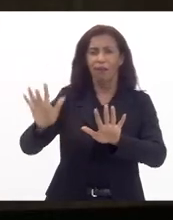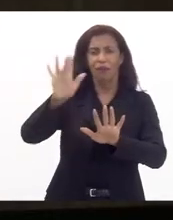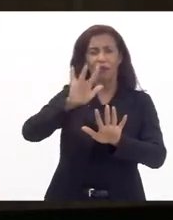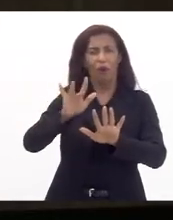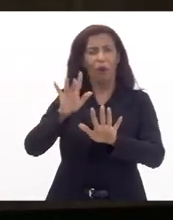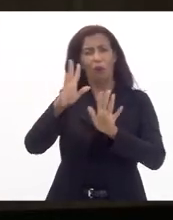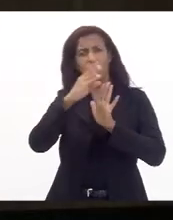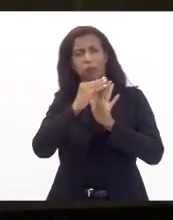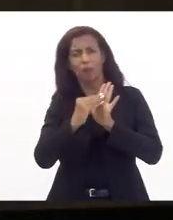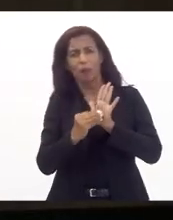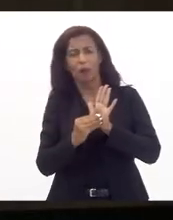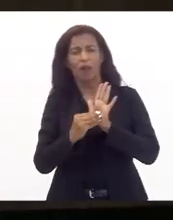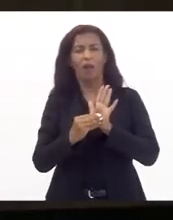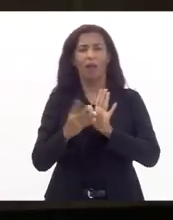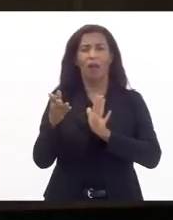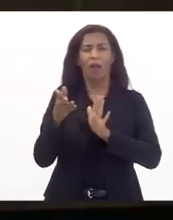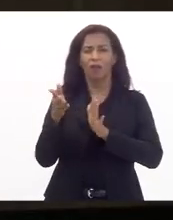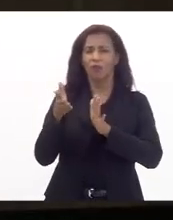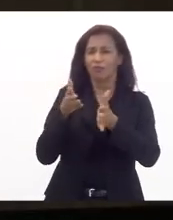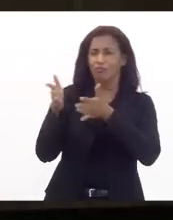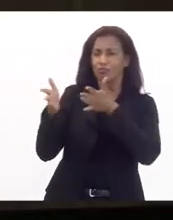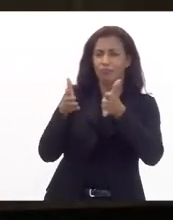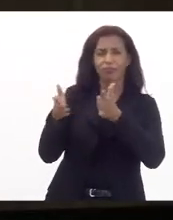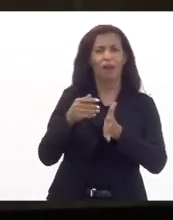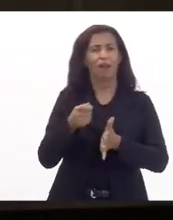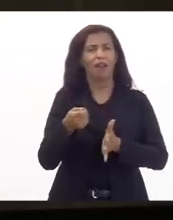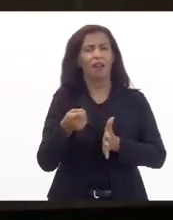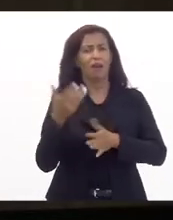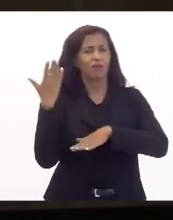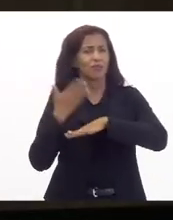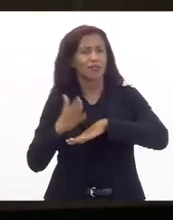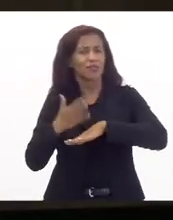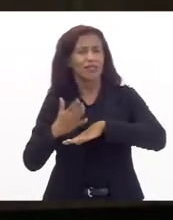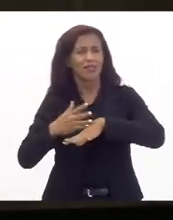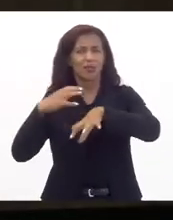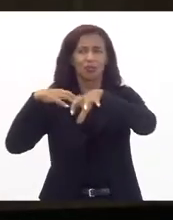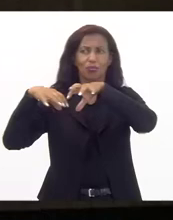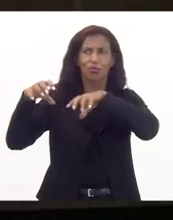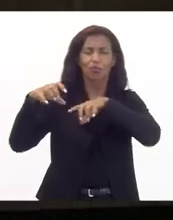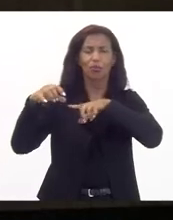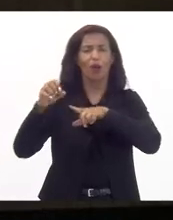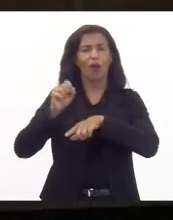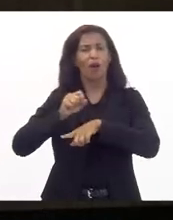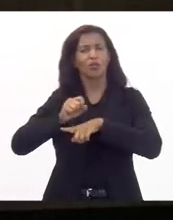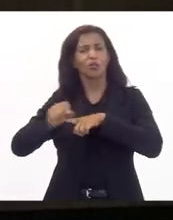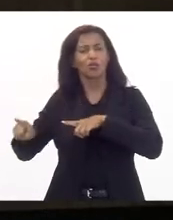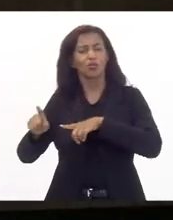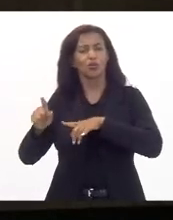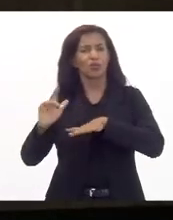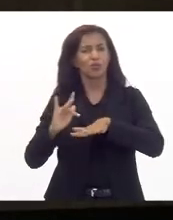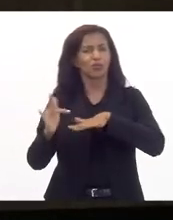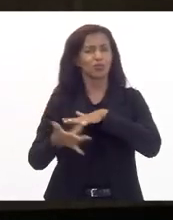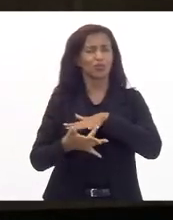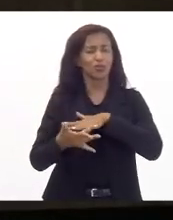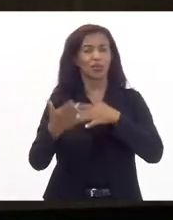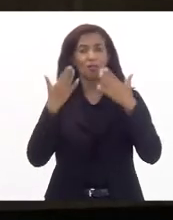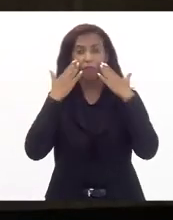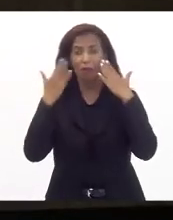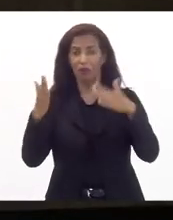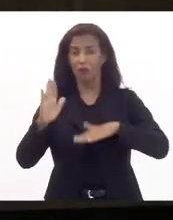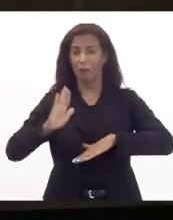de conteúdo aos portais enfim as listas de exercícios virtuais a exclusão digital é uma das manifestações